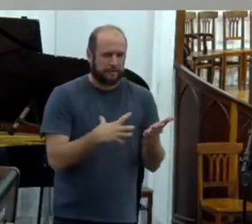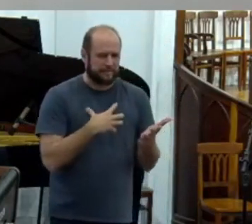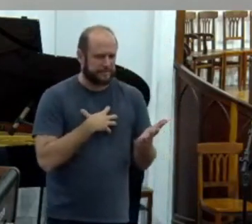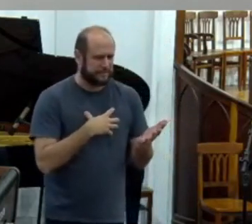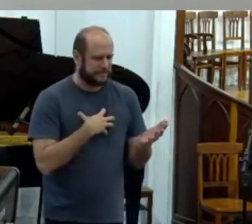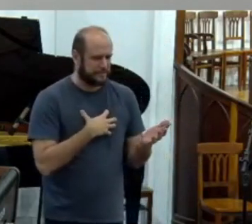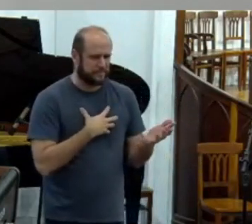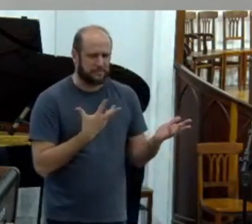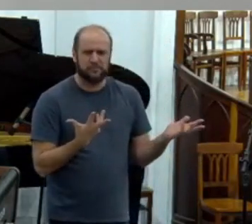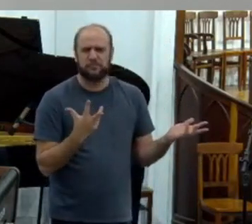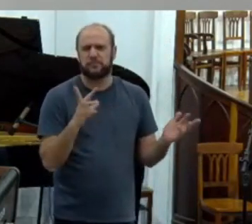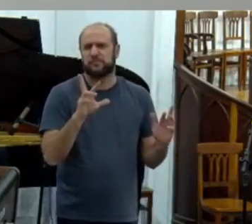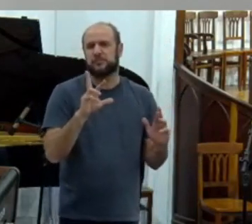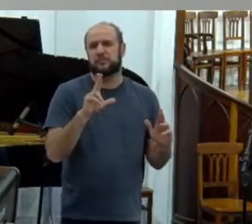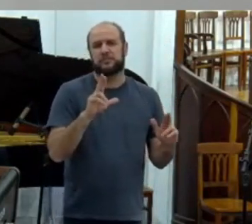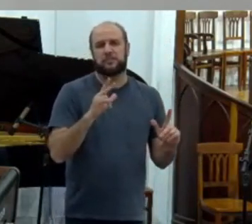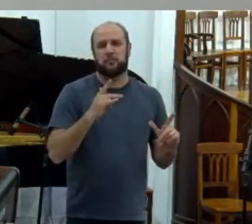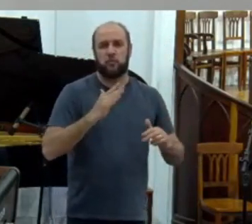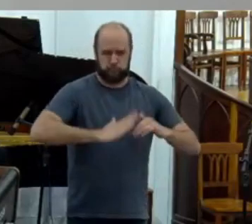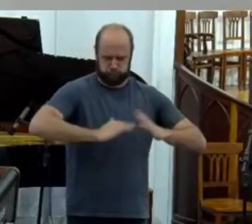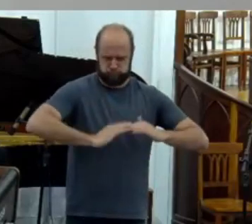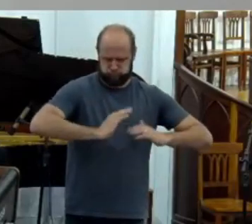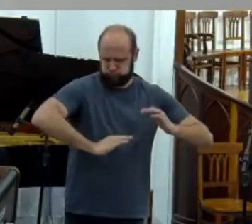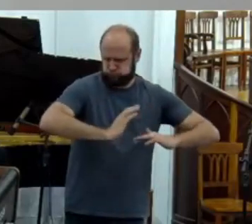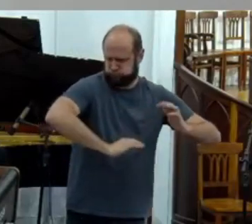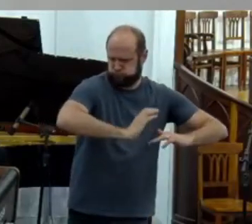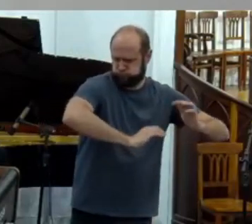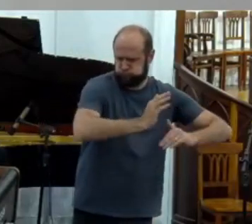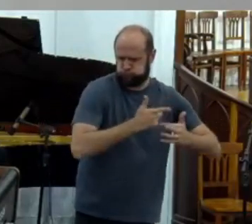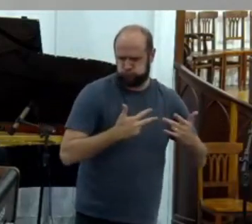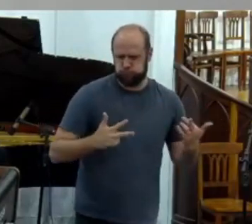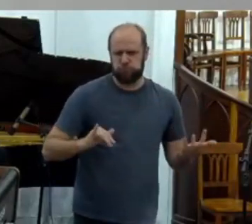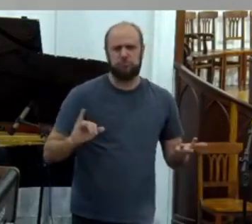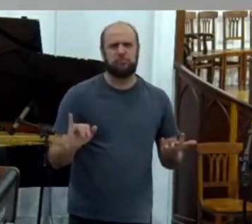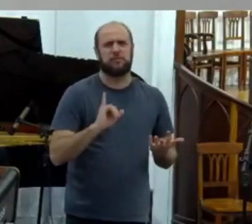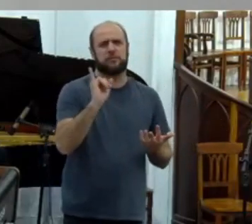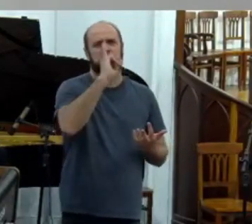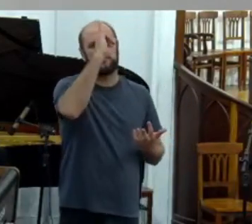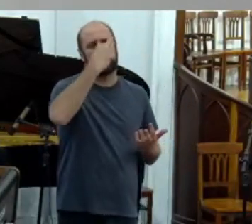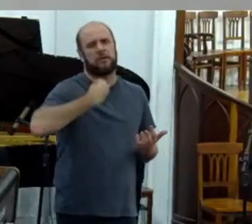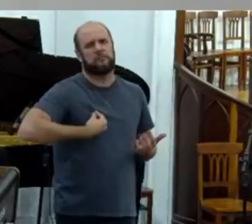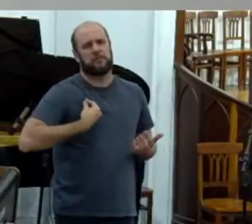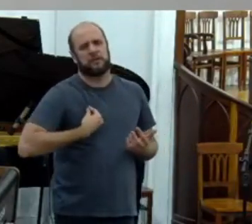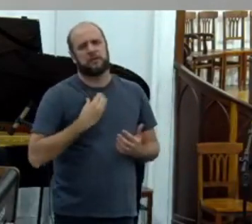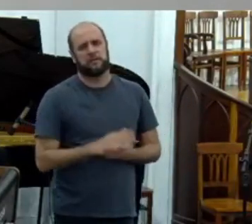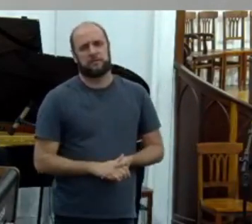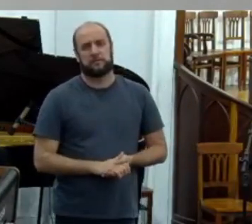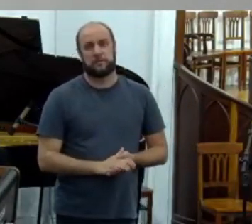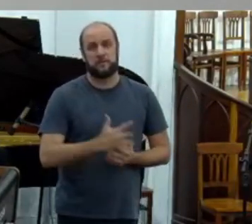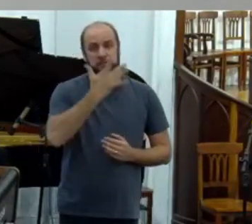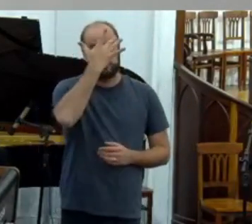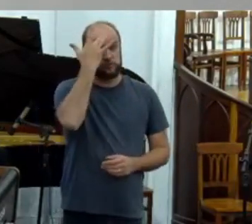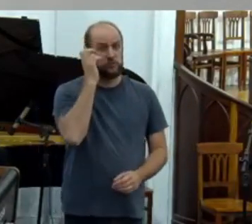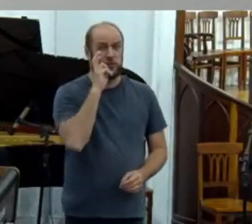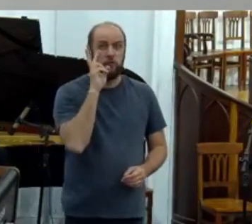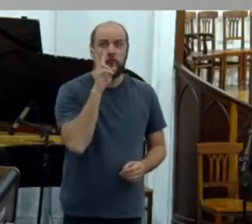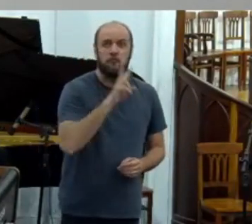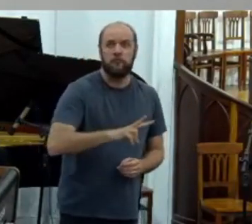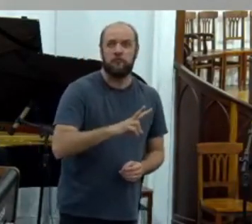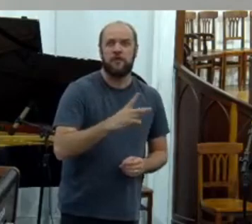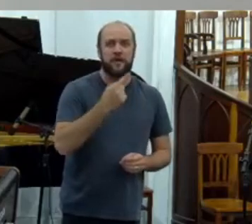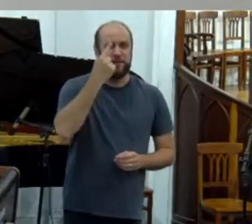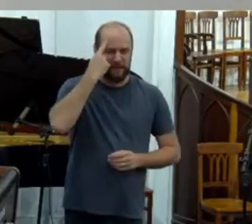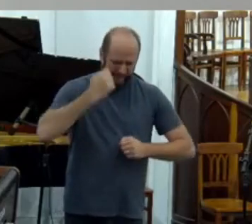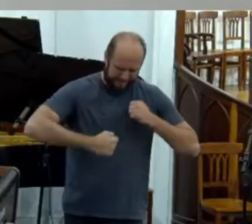uma colocação da superprodutividade como alvo a ser alcançado. As pessoas olham e as pessoas então